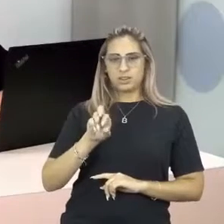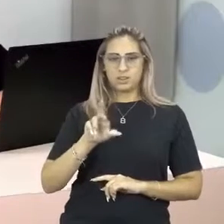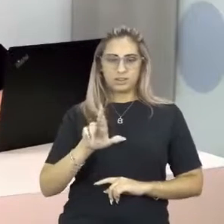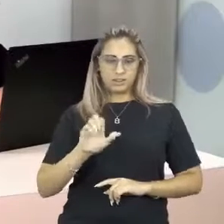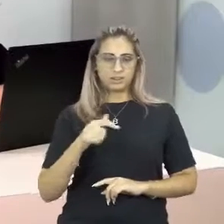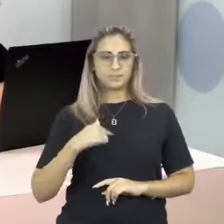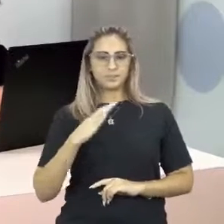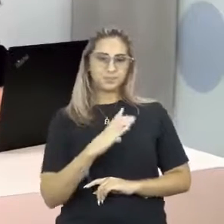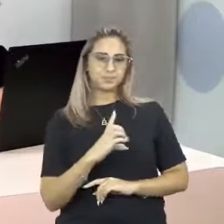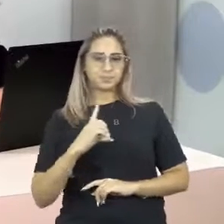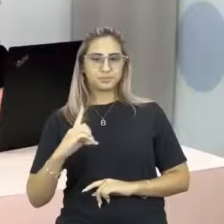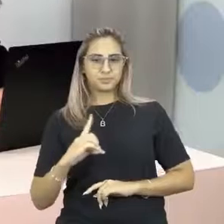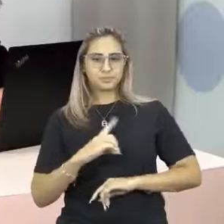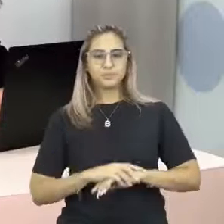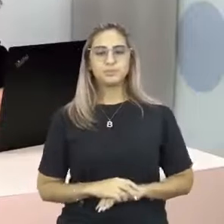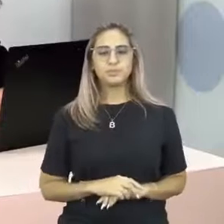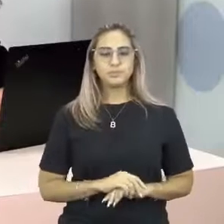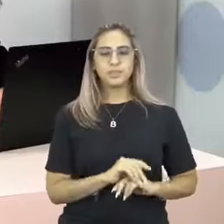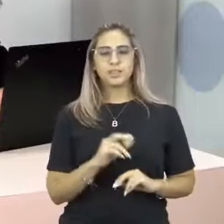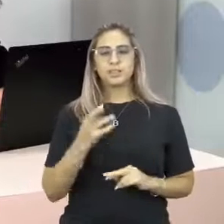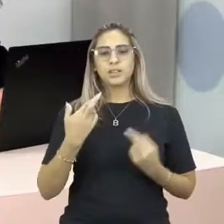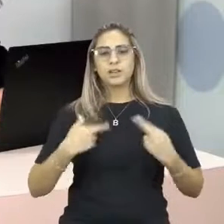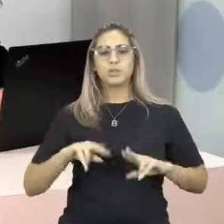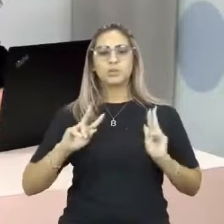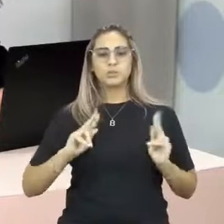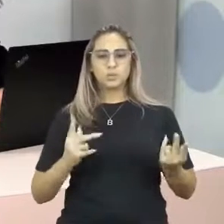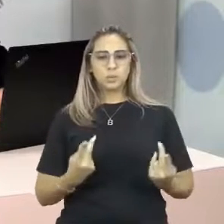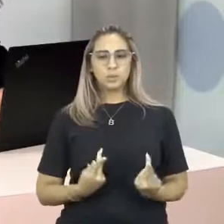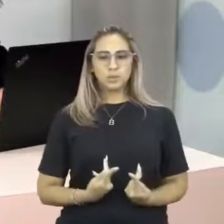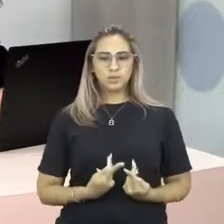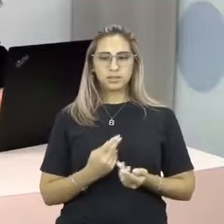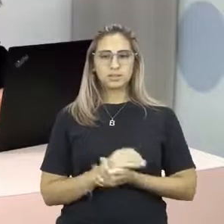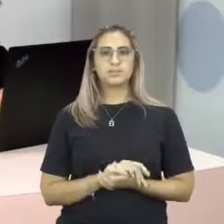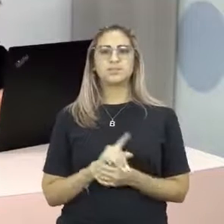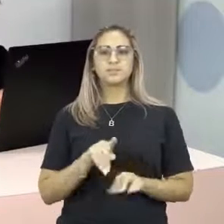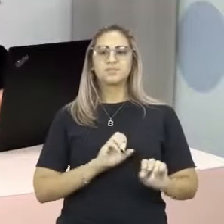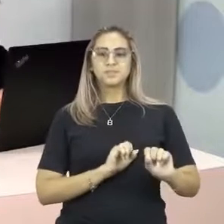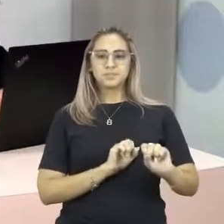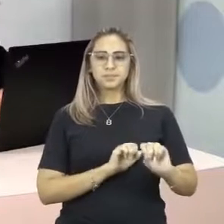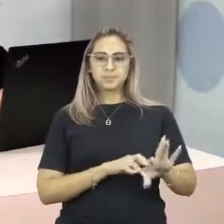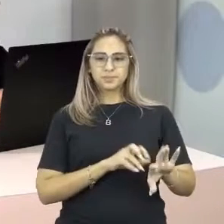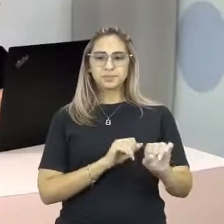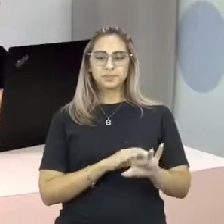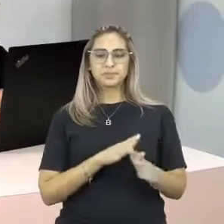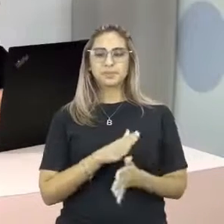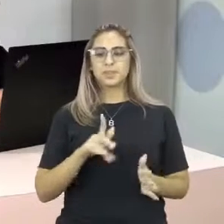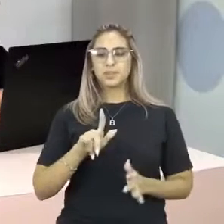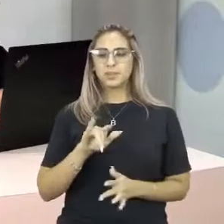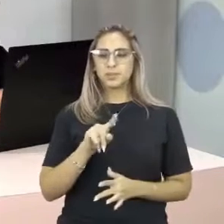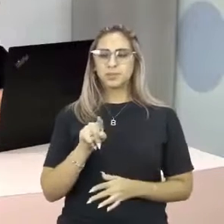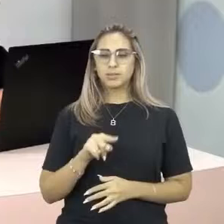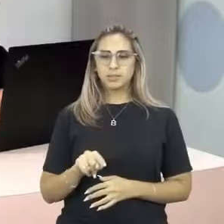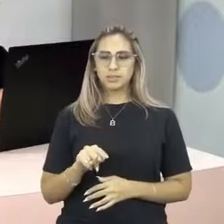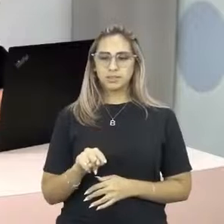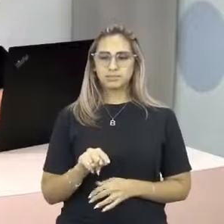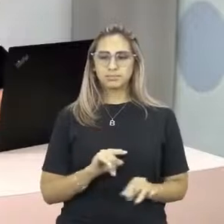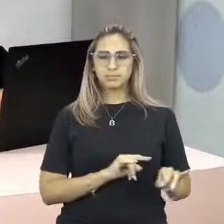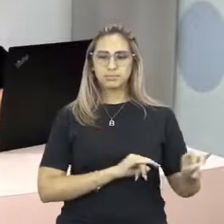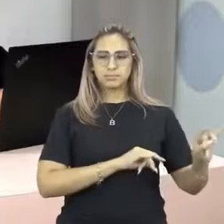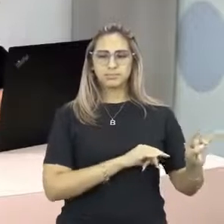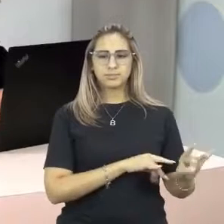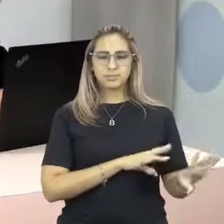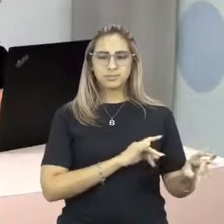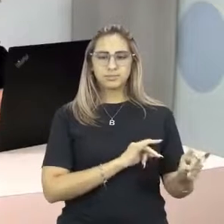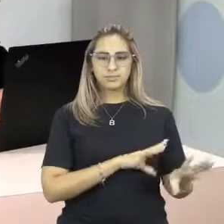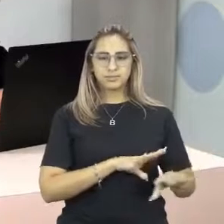na Coordenadoria de Recursos Humanos da Secretaria da Educação. Ao meu lado, Luiz, técnico do Centro de